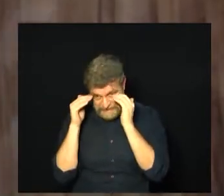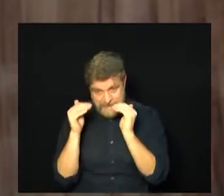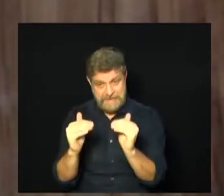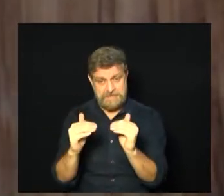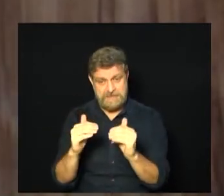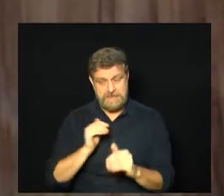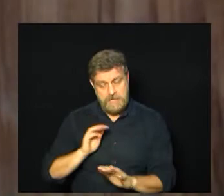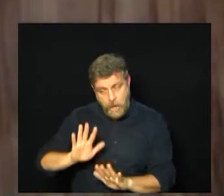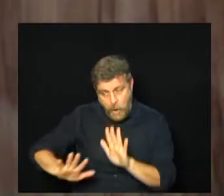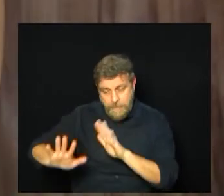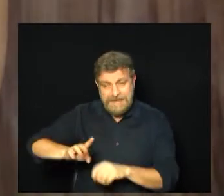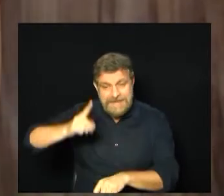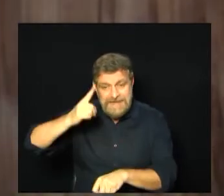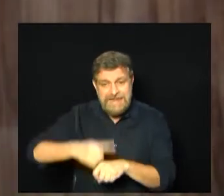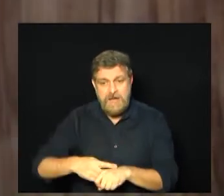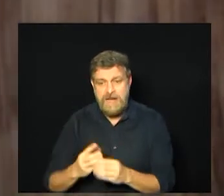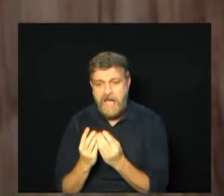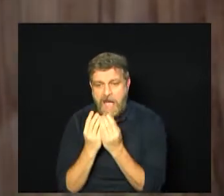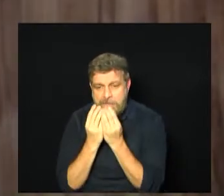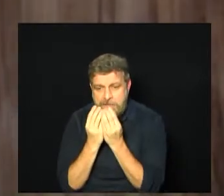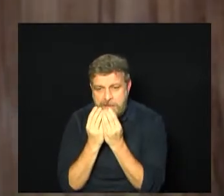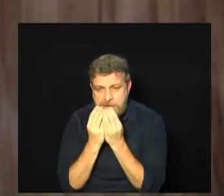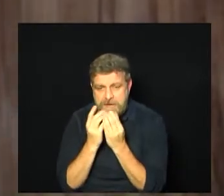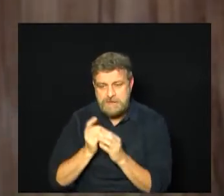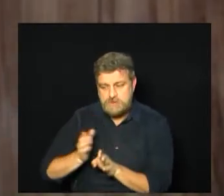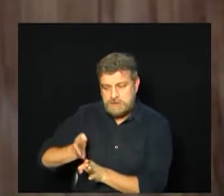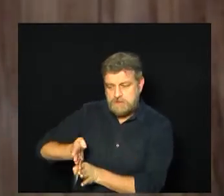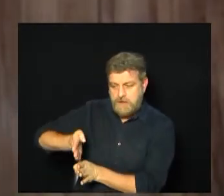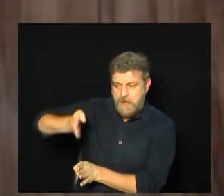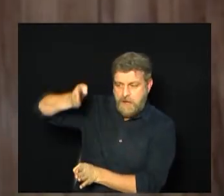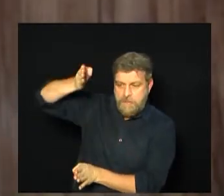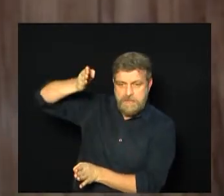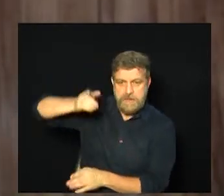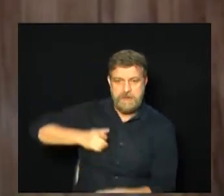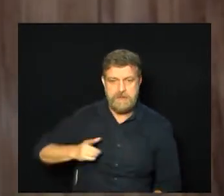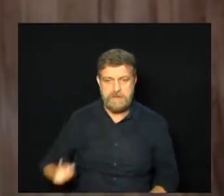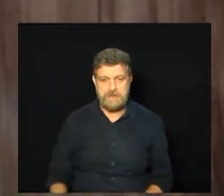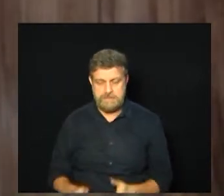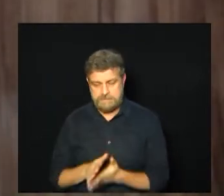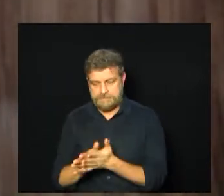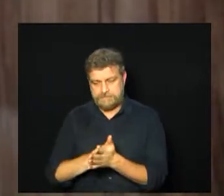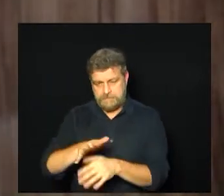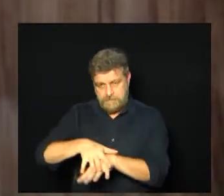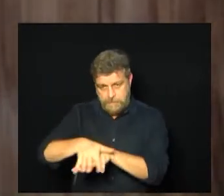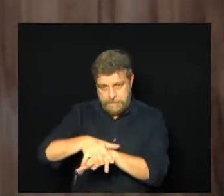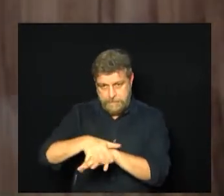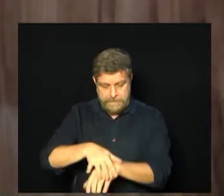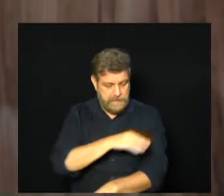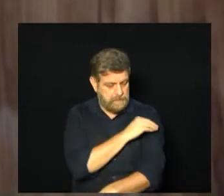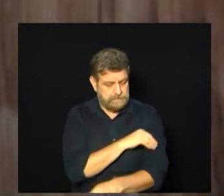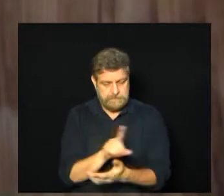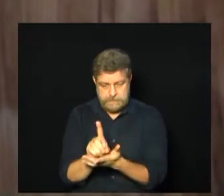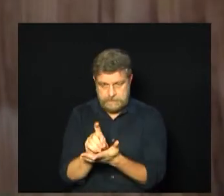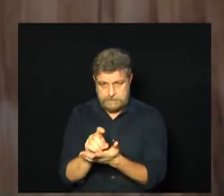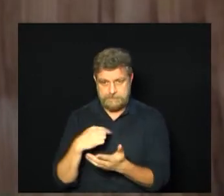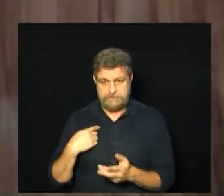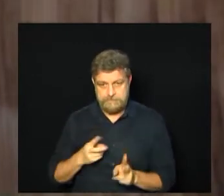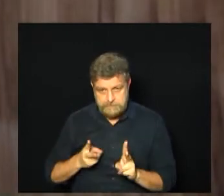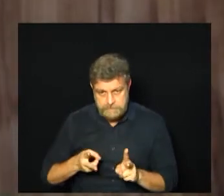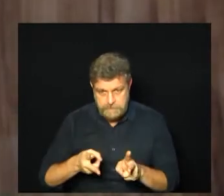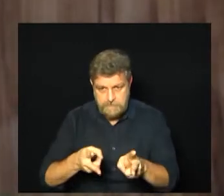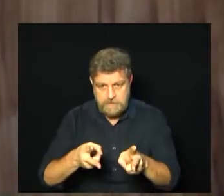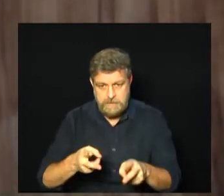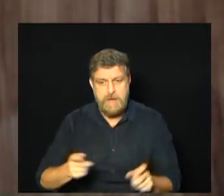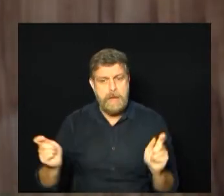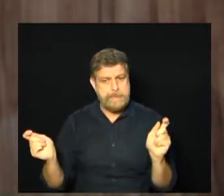cuidado. Na hora do lanche também a gente viu a barreira sanitária, os alunos já entrando, lavando as mãos, usando álcool gel. Se a gente permanecer assim,